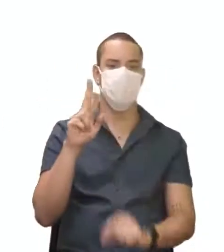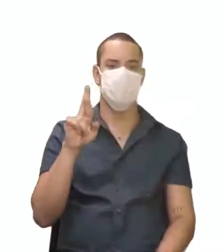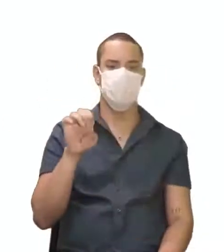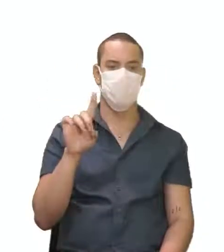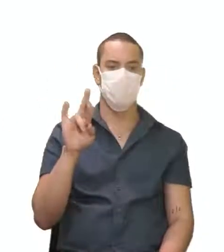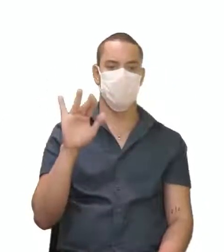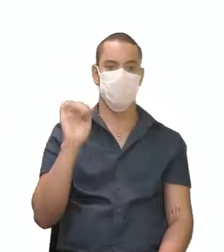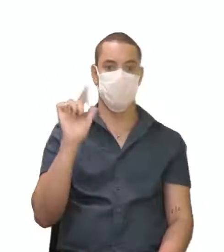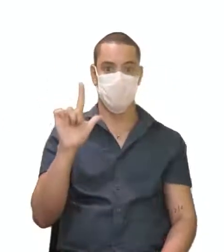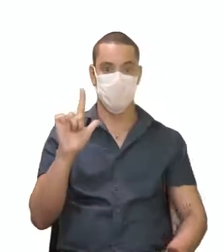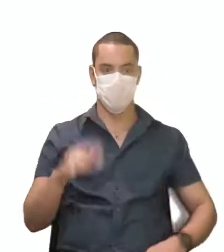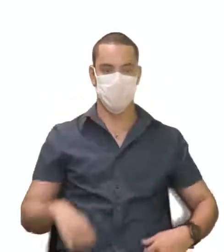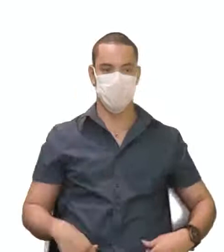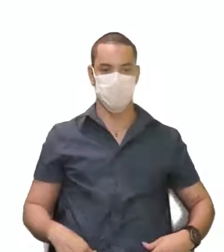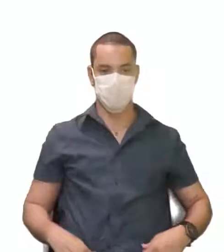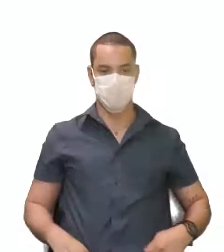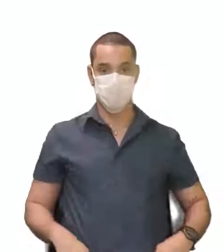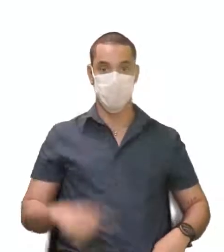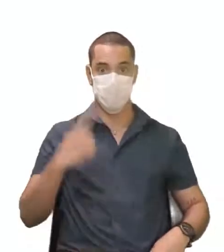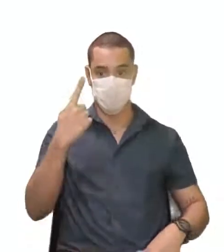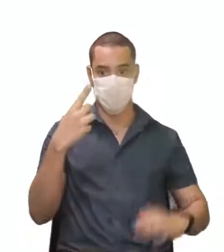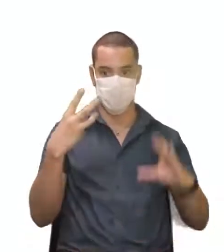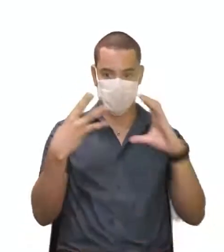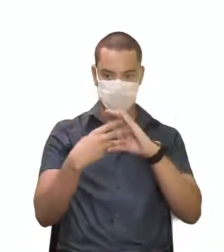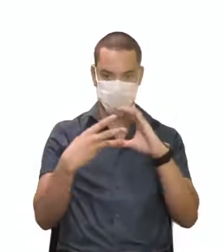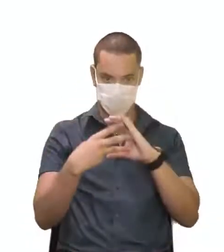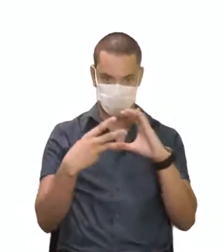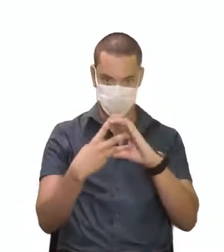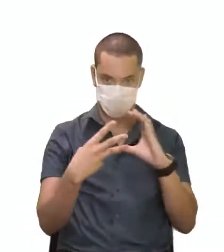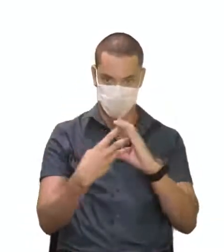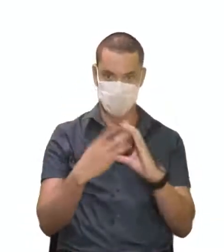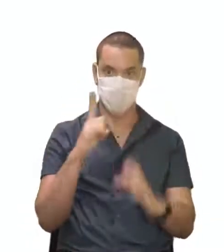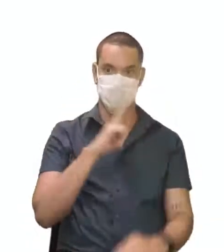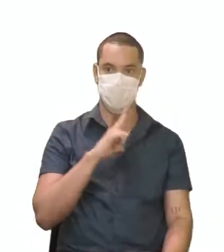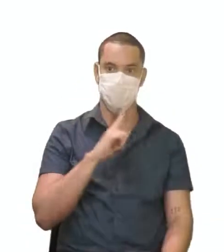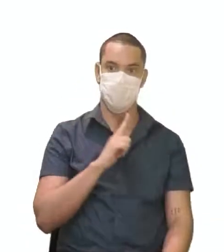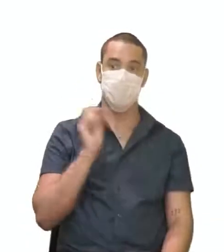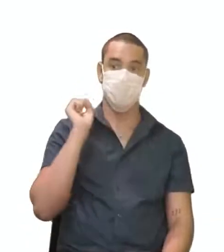uma célula que é 2N,